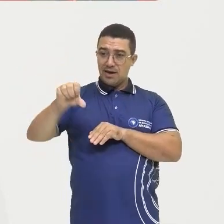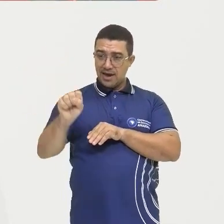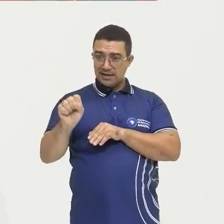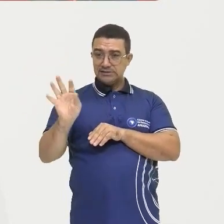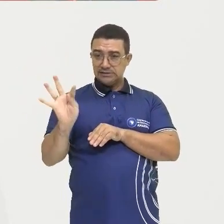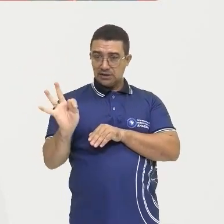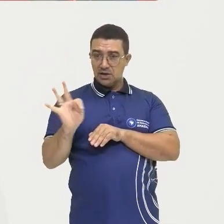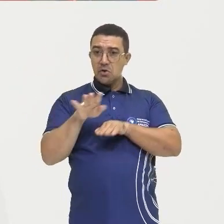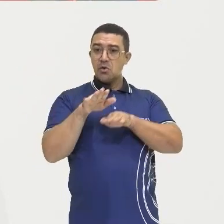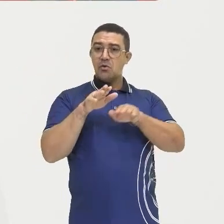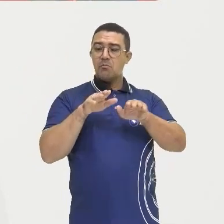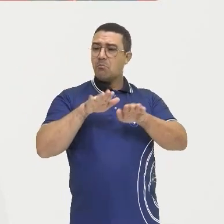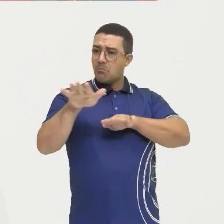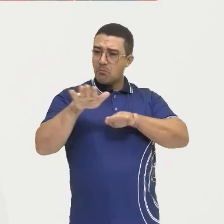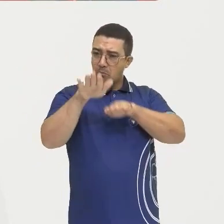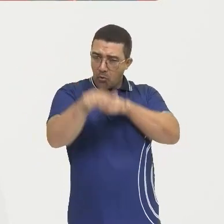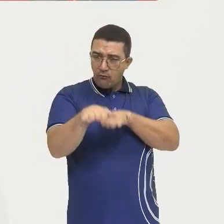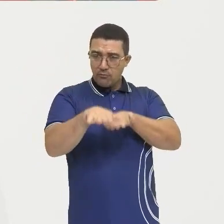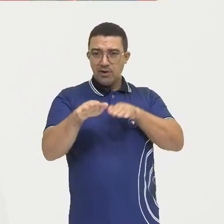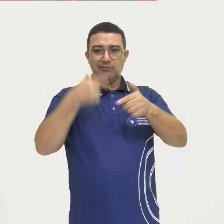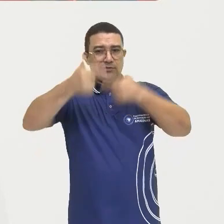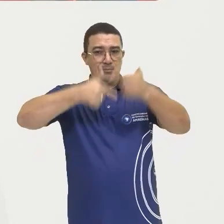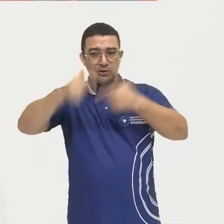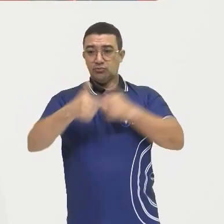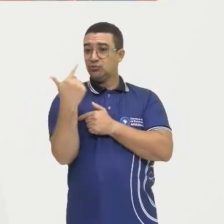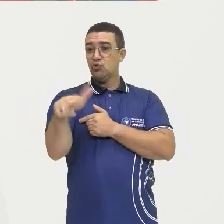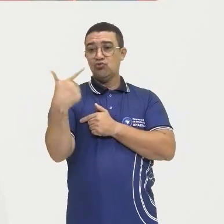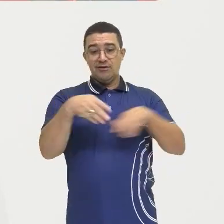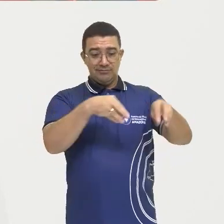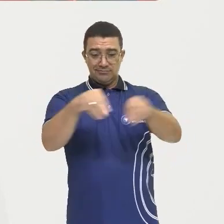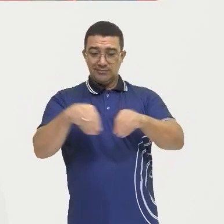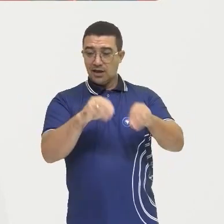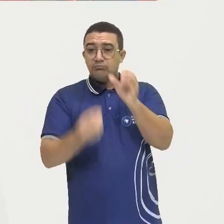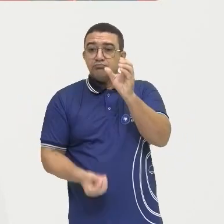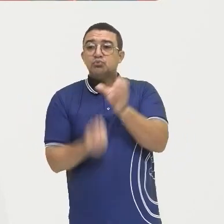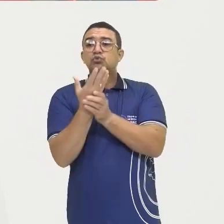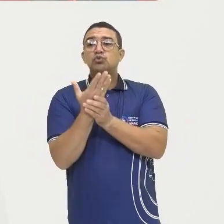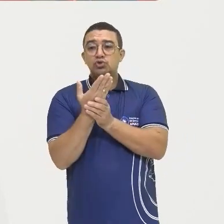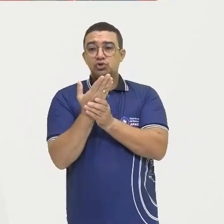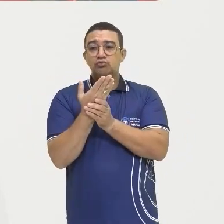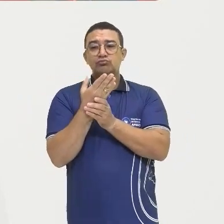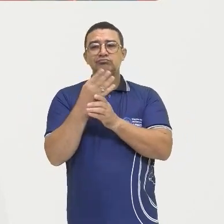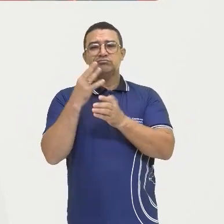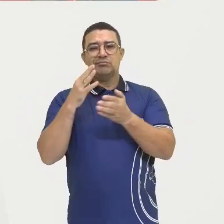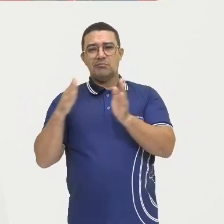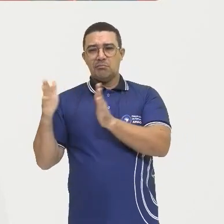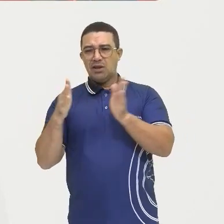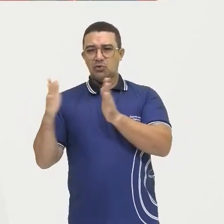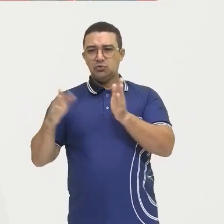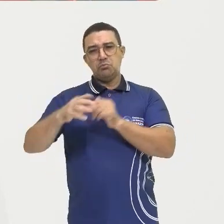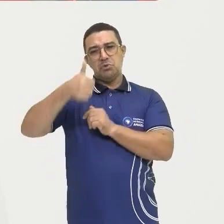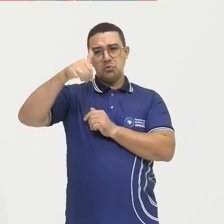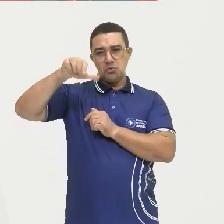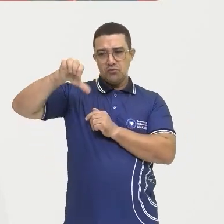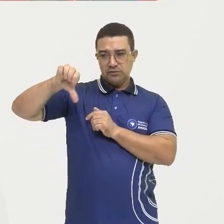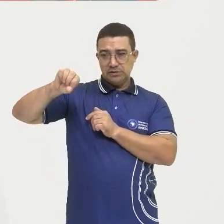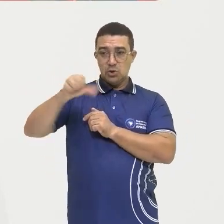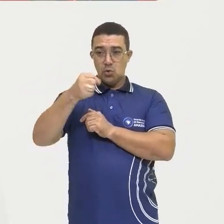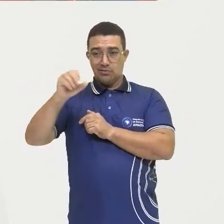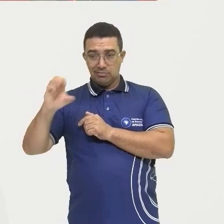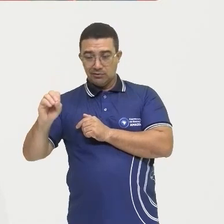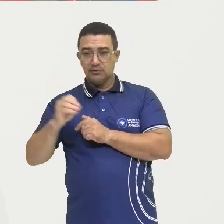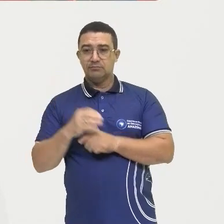chamado MST, criado na década de 80. Para ser mais preciso, no ano